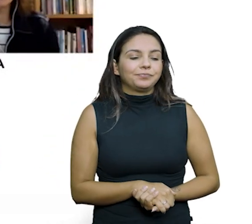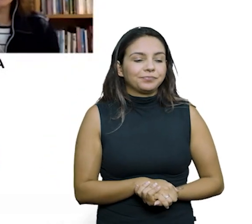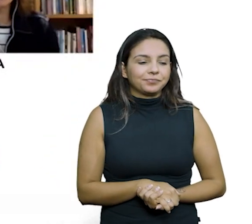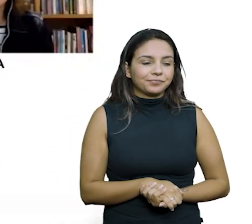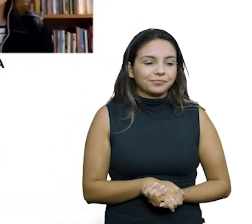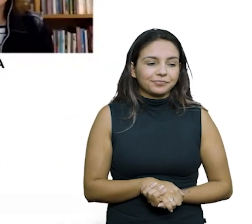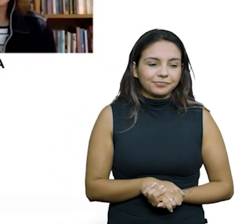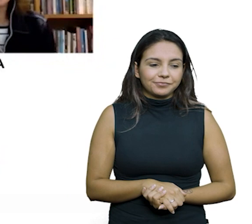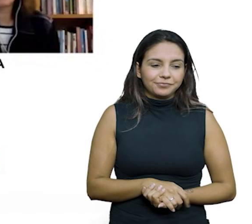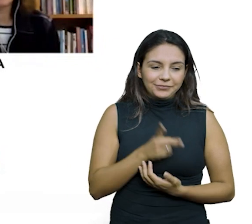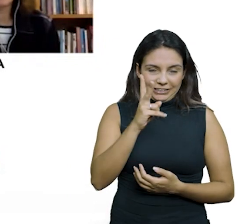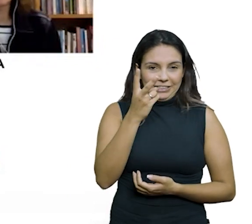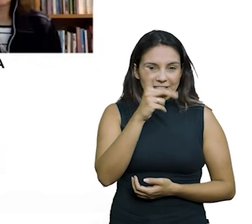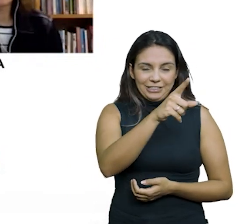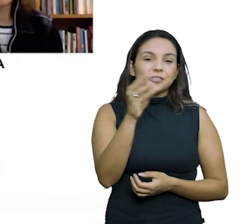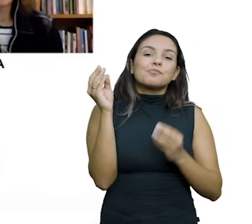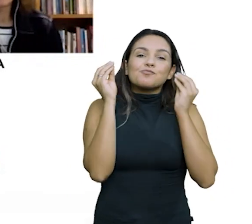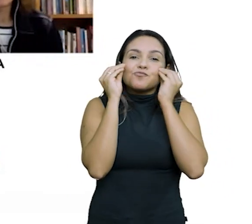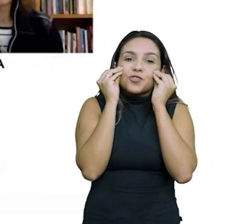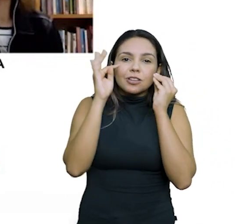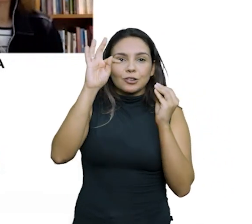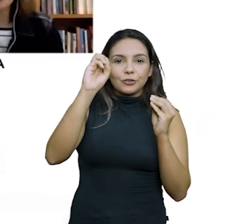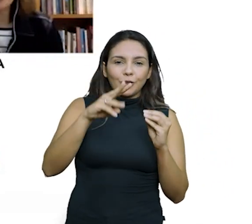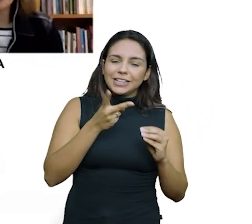Tom, presente, sempre acompanhando.